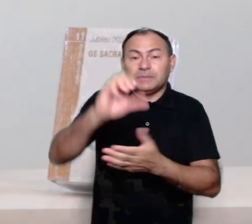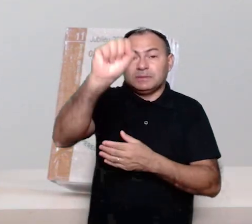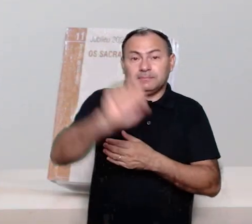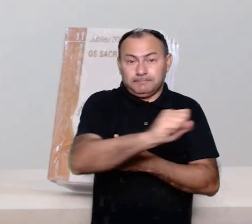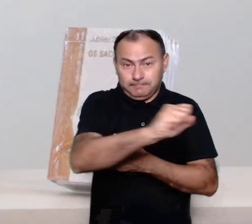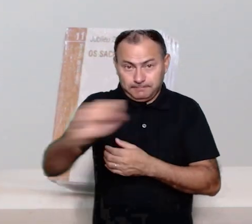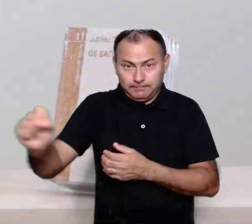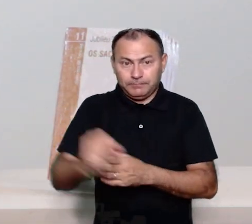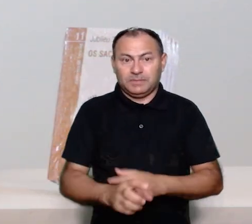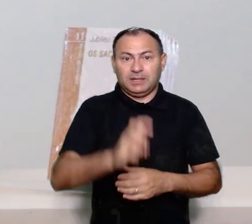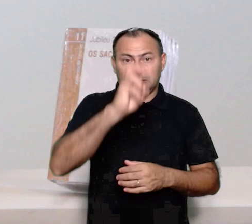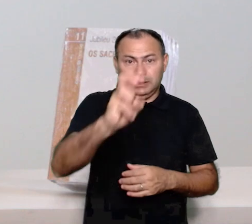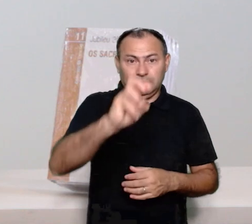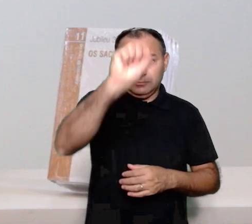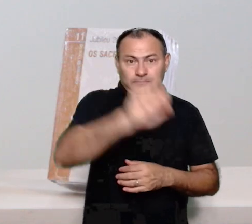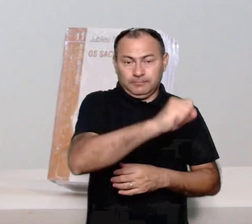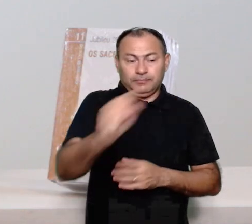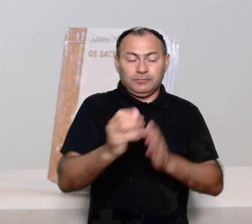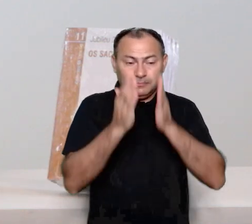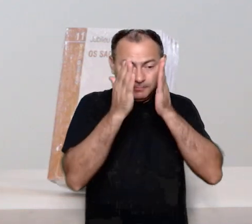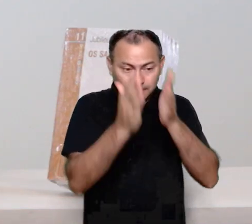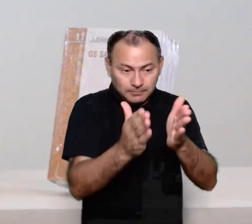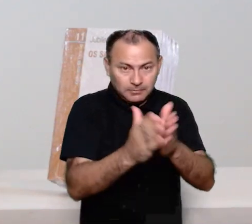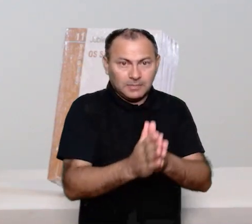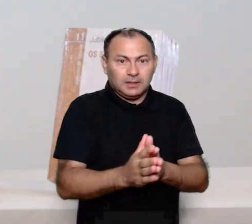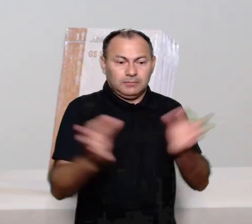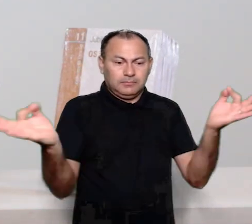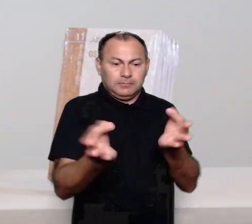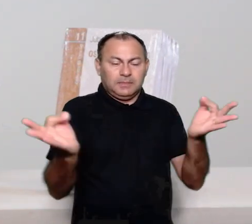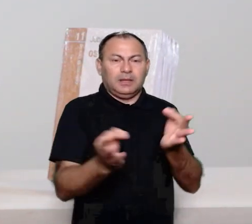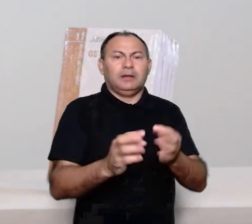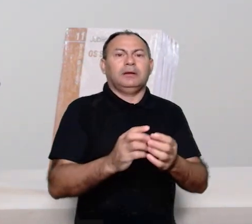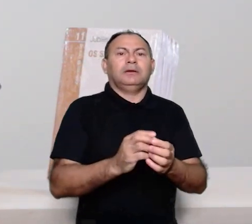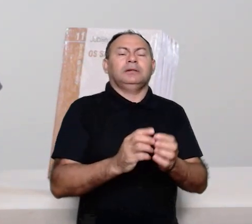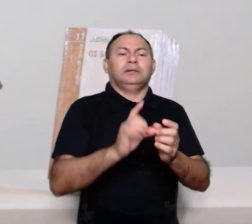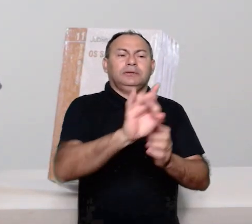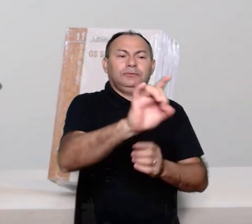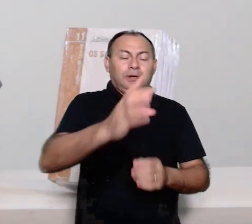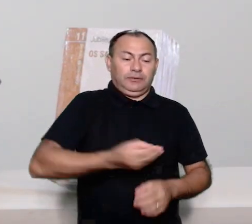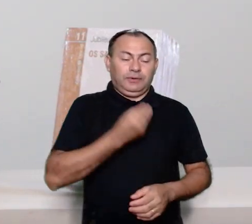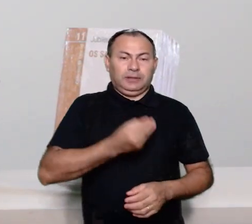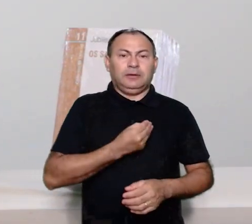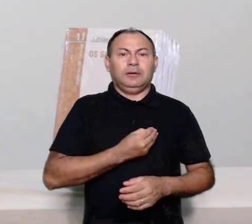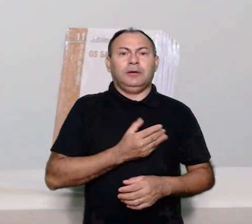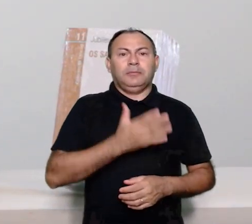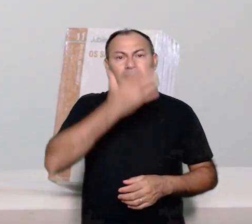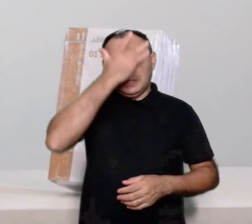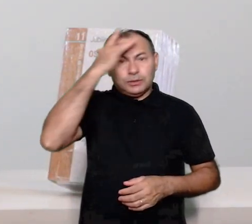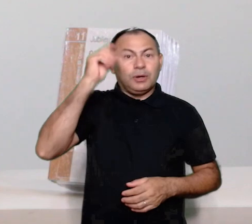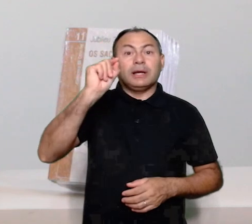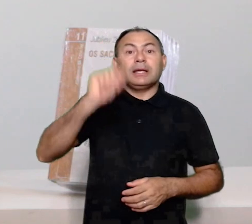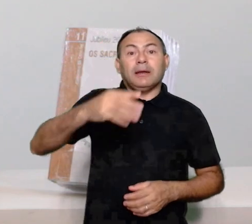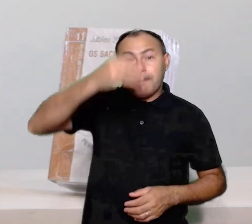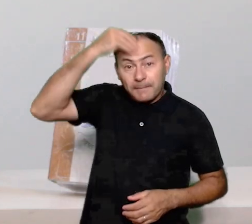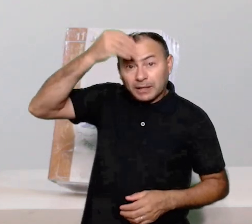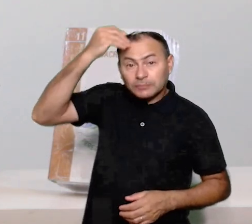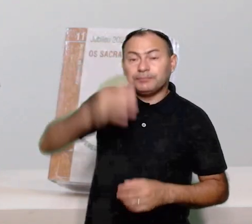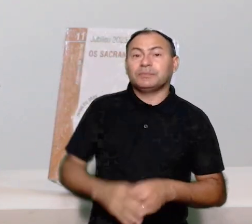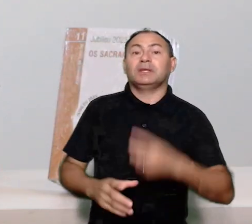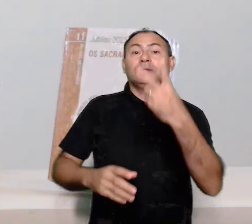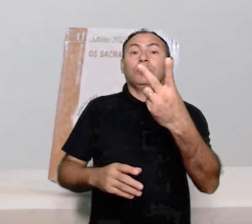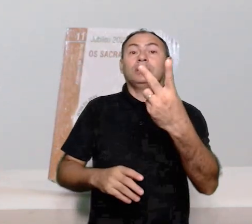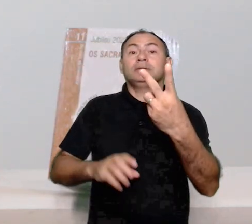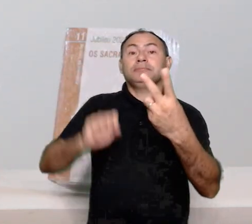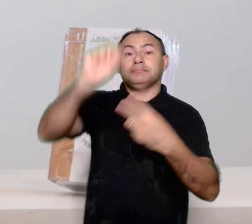dos sacramentos. 5 sacramentos estão ordenados para a perfeição individual, para o indivíduo, para o fiel batizado, e